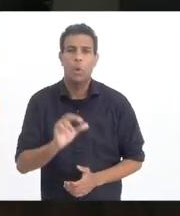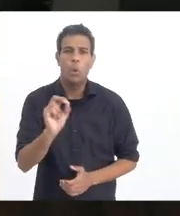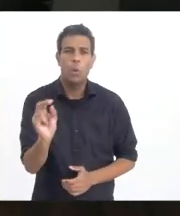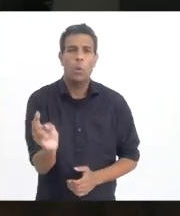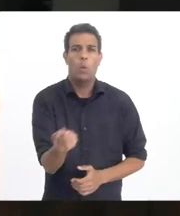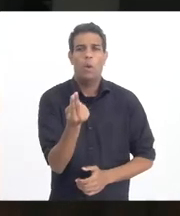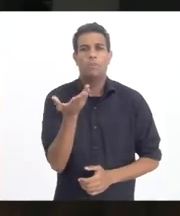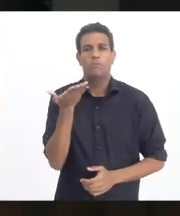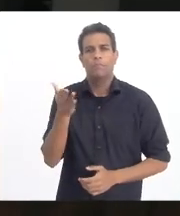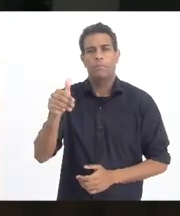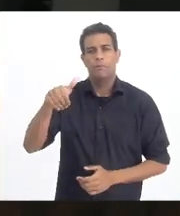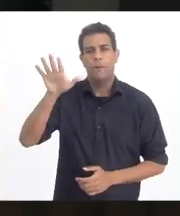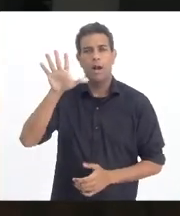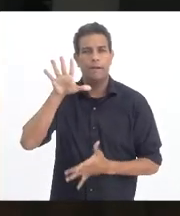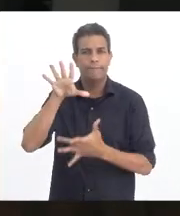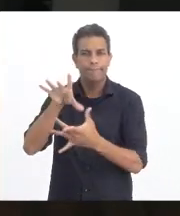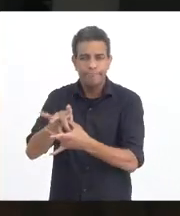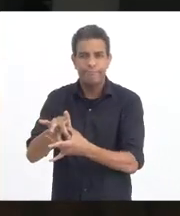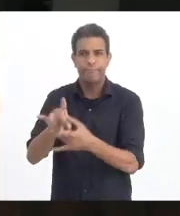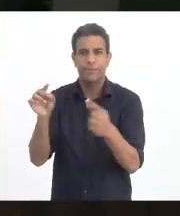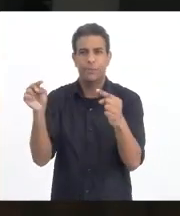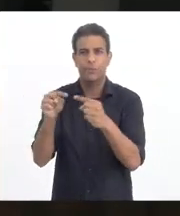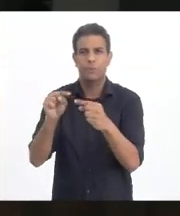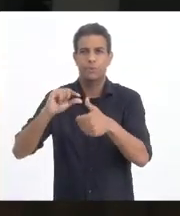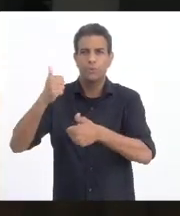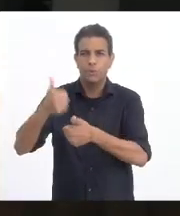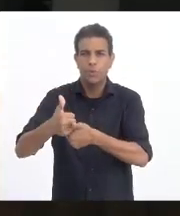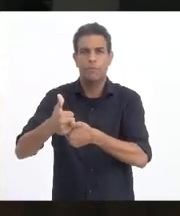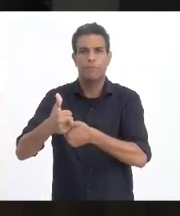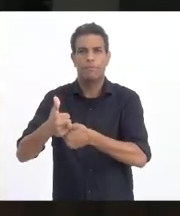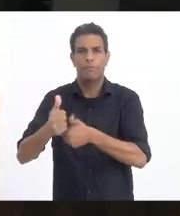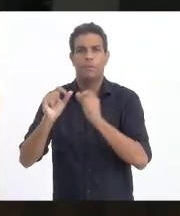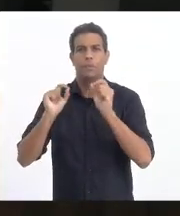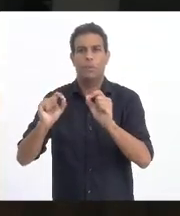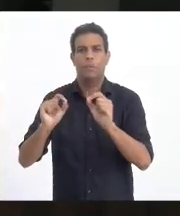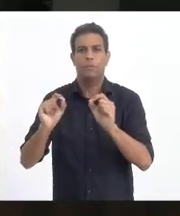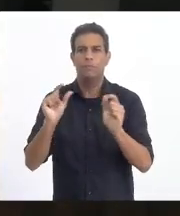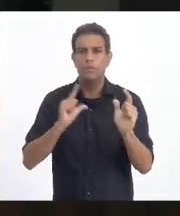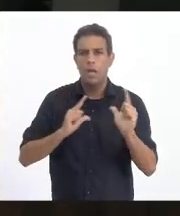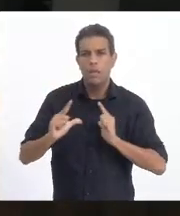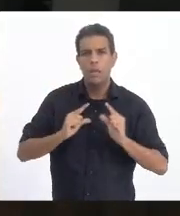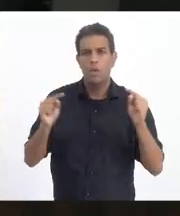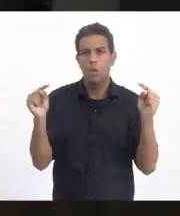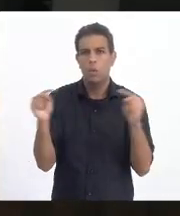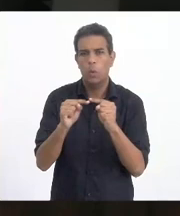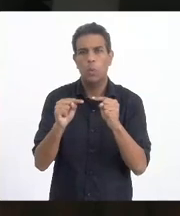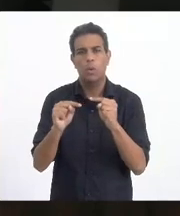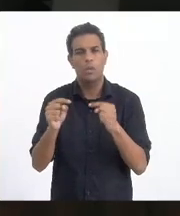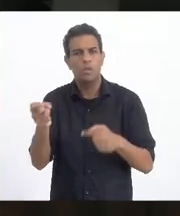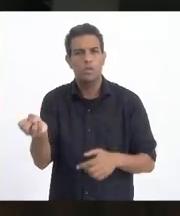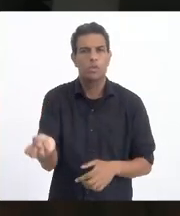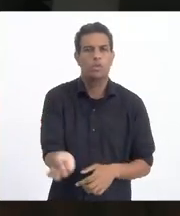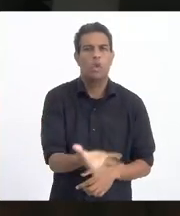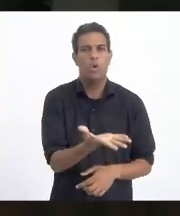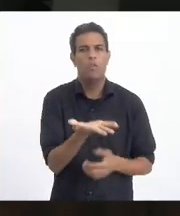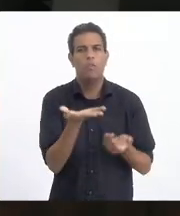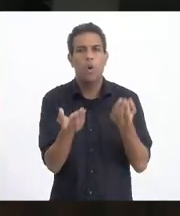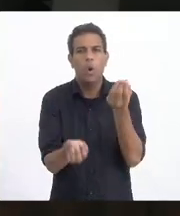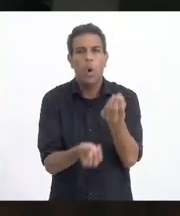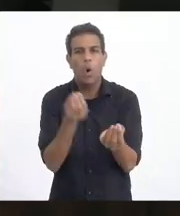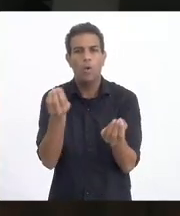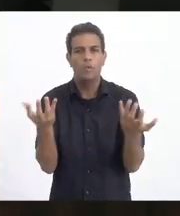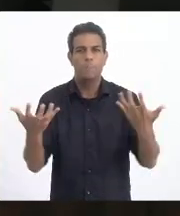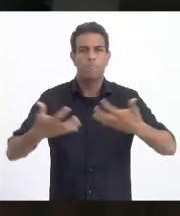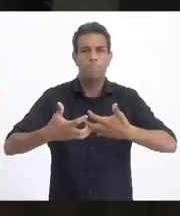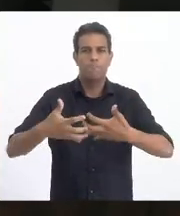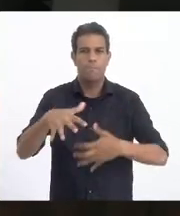ele achar mais benéfico para ele, ele substitui o benefício que ele tem pelo novo benefício que será dado aos